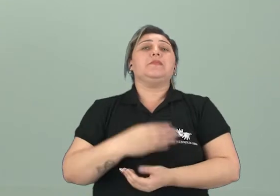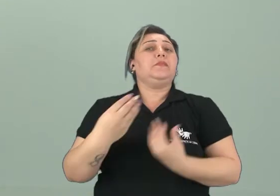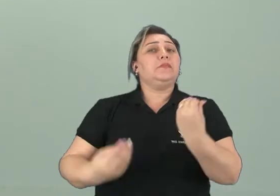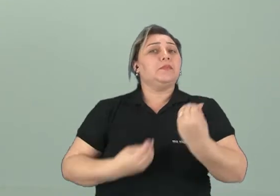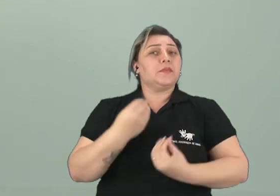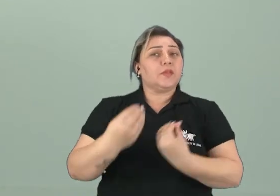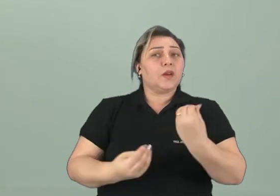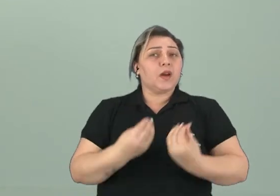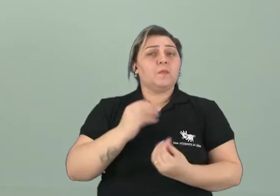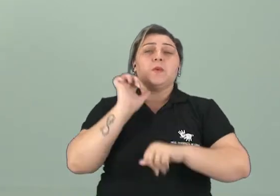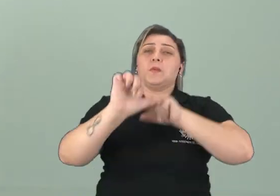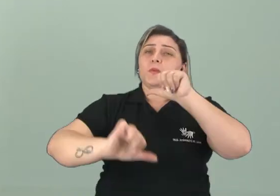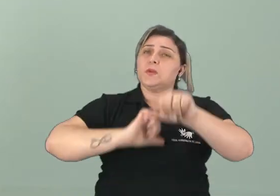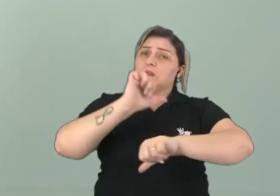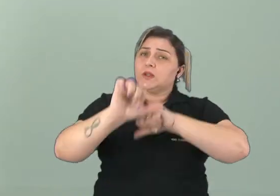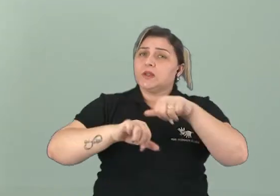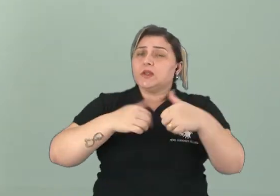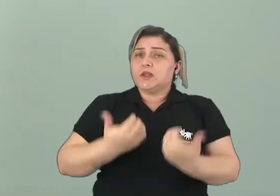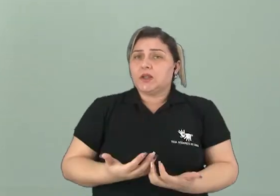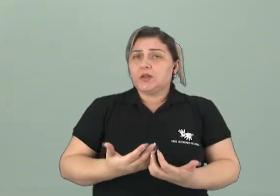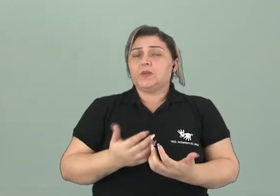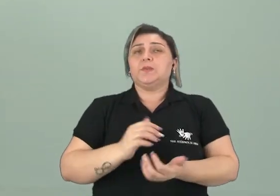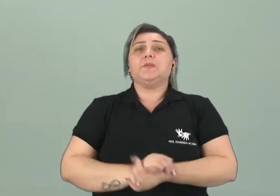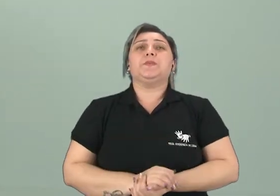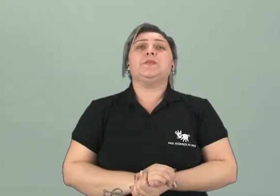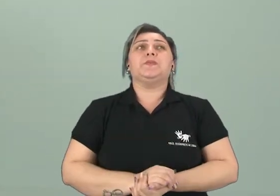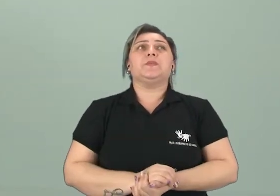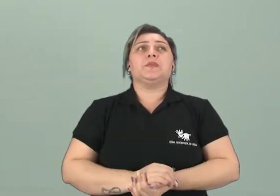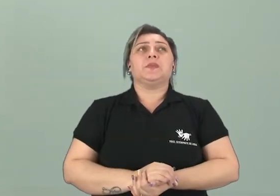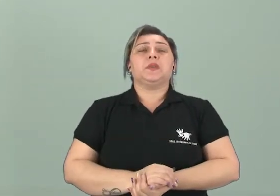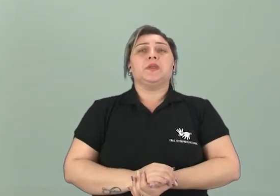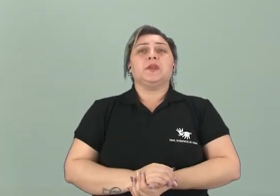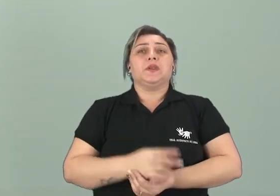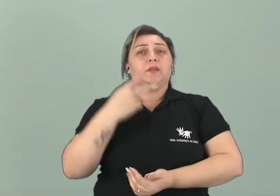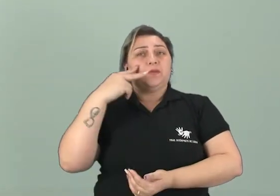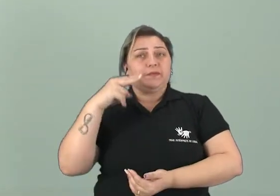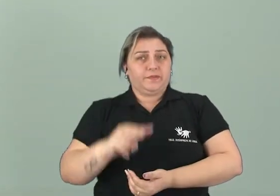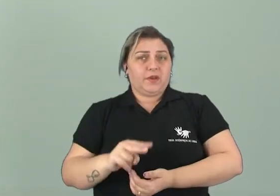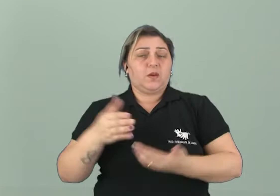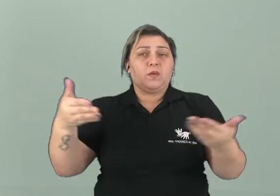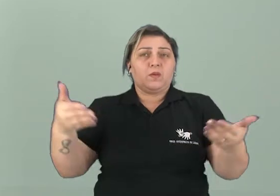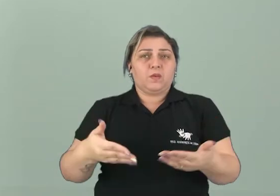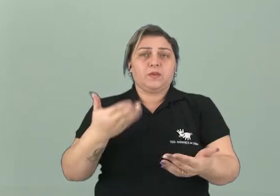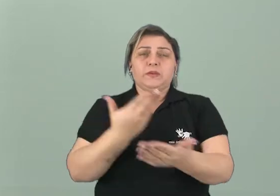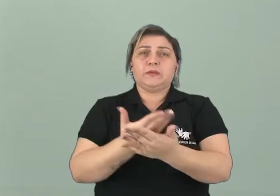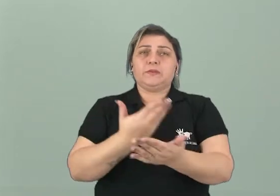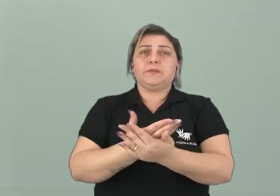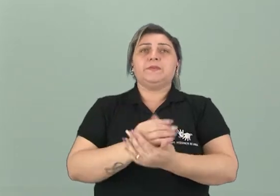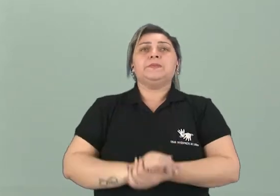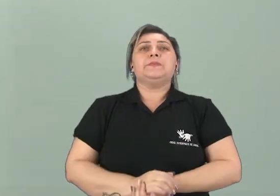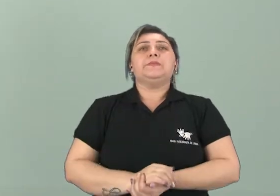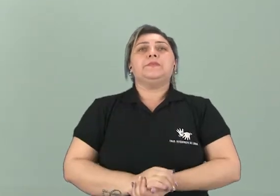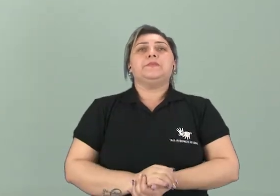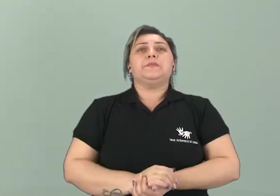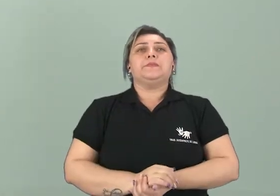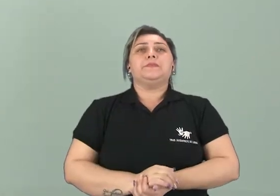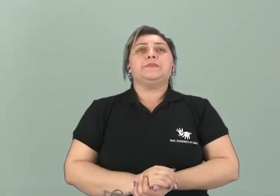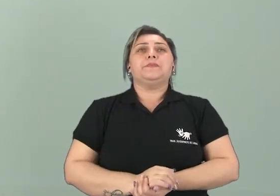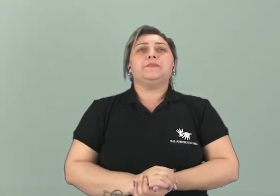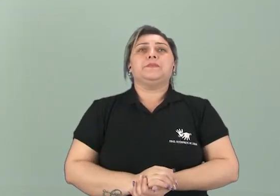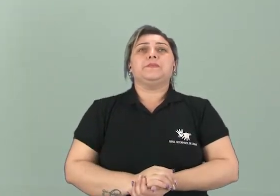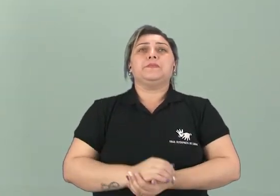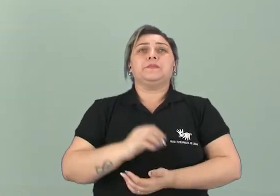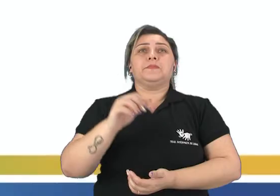isso foi quebrado, né? Como que isso foi mudando? É isso que a gente está aqui para ver hoje nessa nossa aula. Vamos